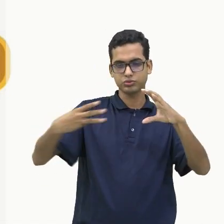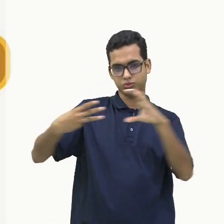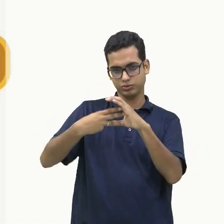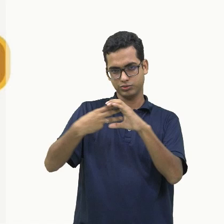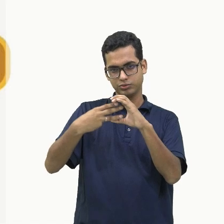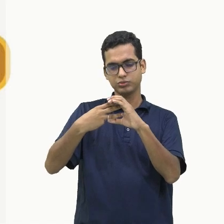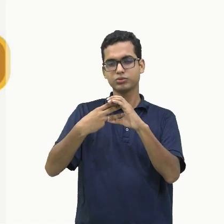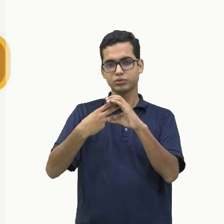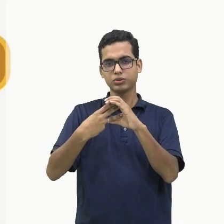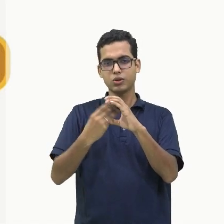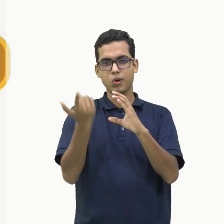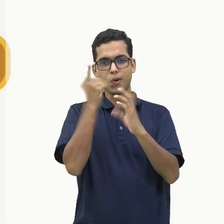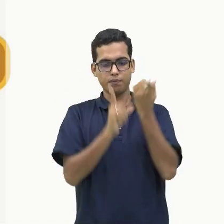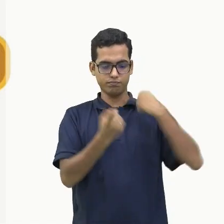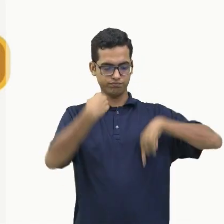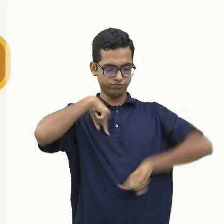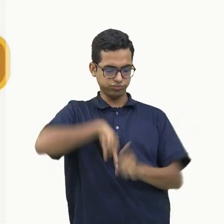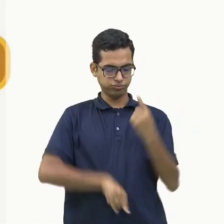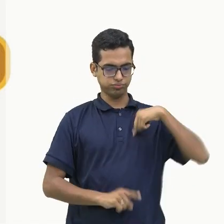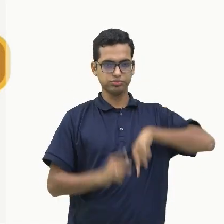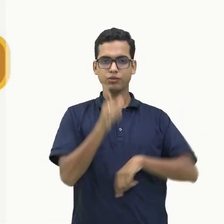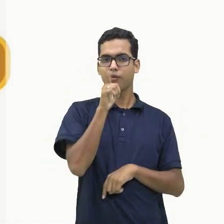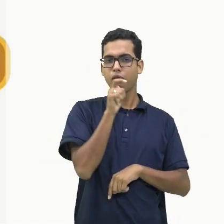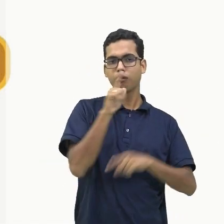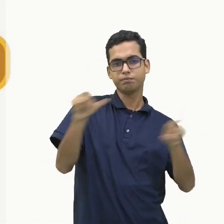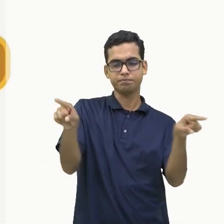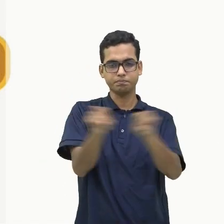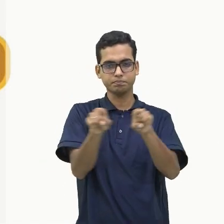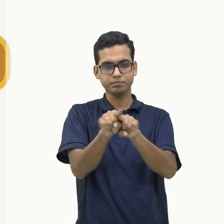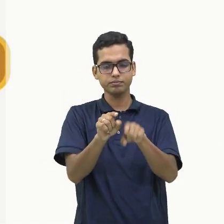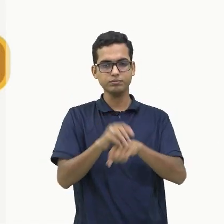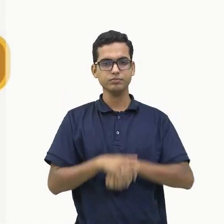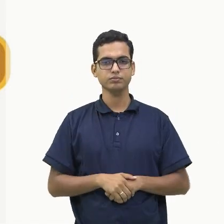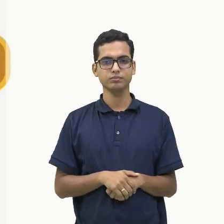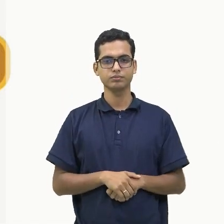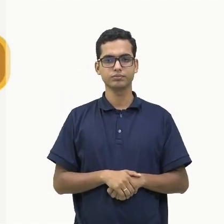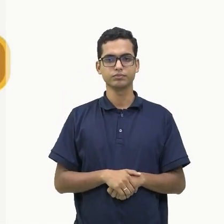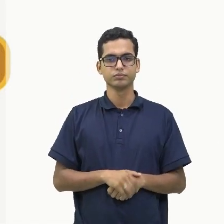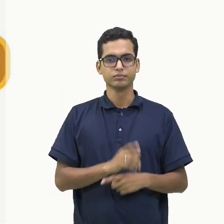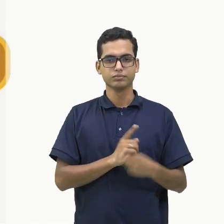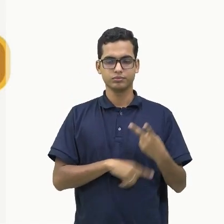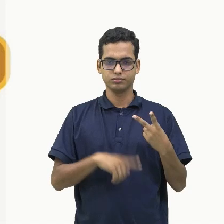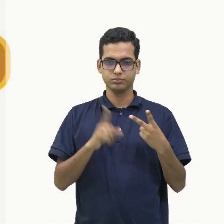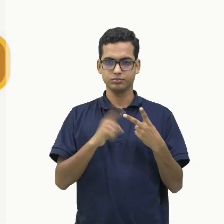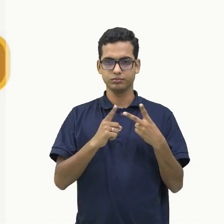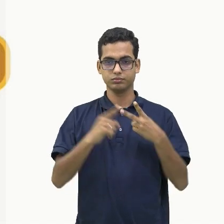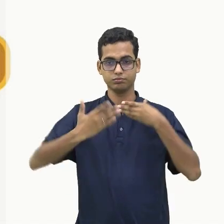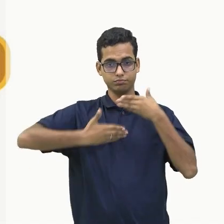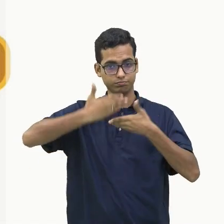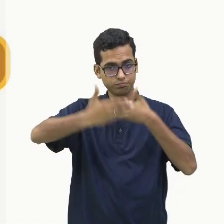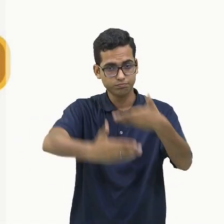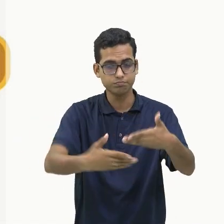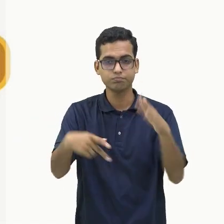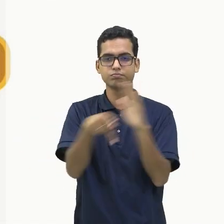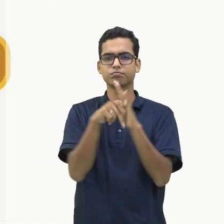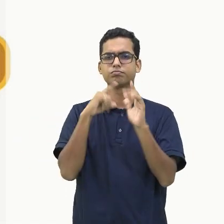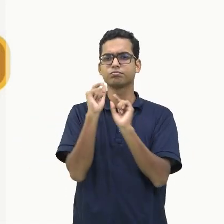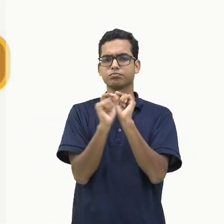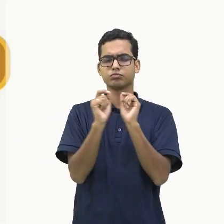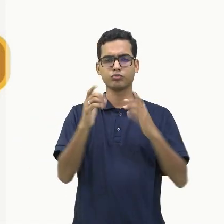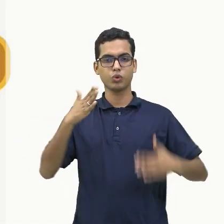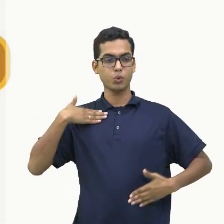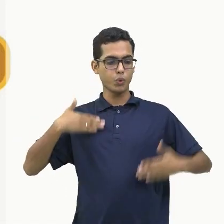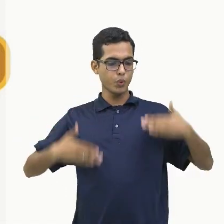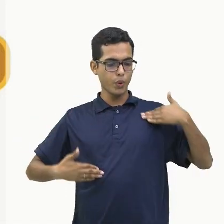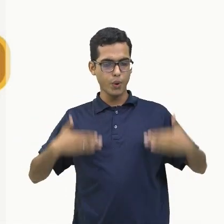nossas células. Da mesma forma, então, que essa água ela vai participar em processos